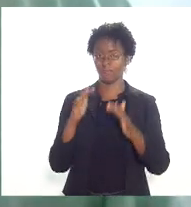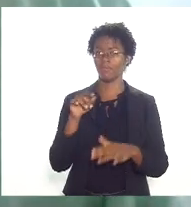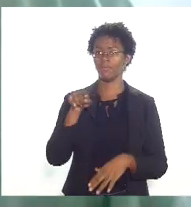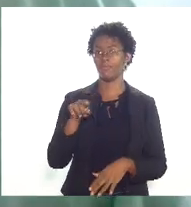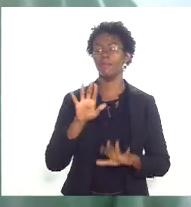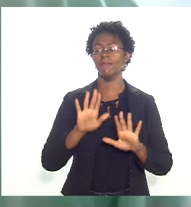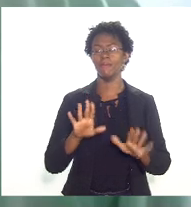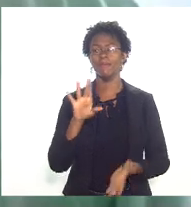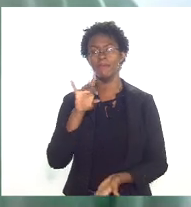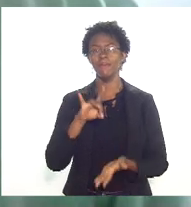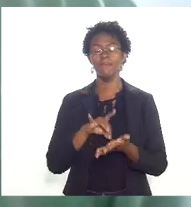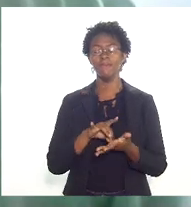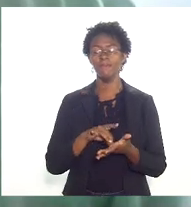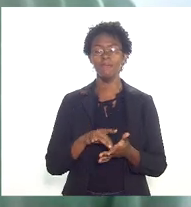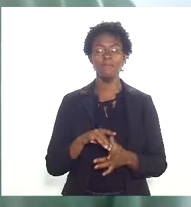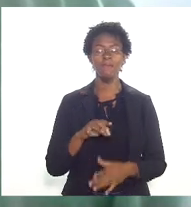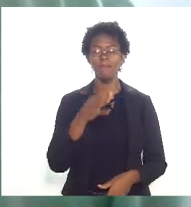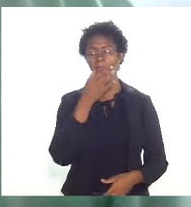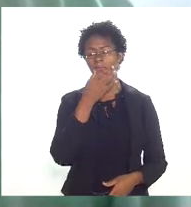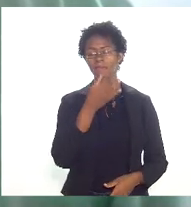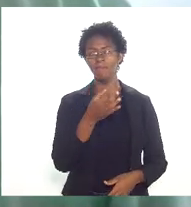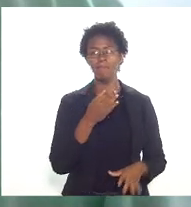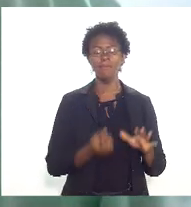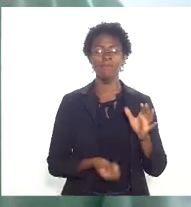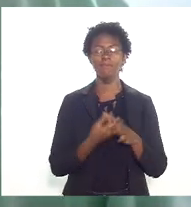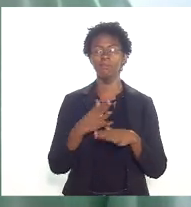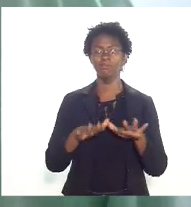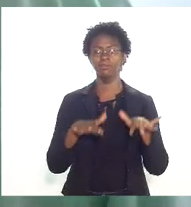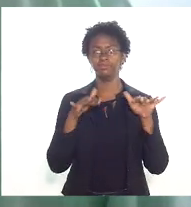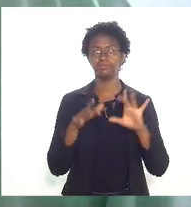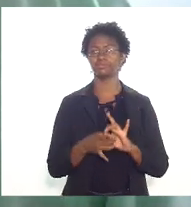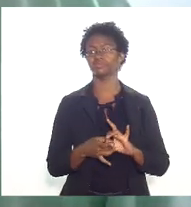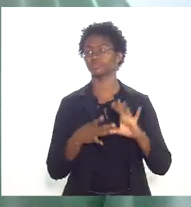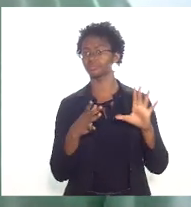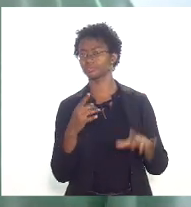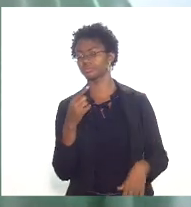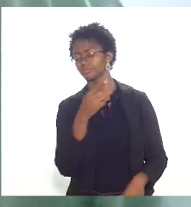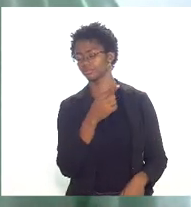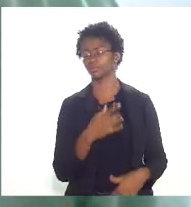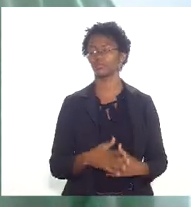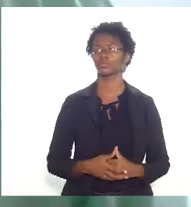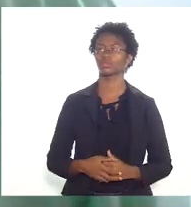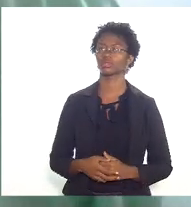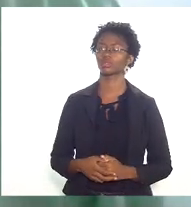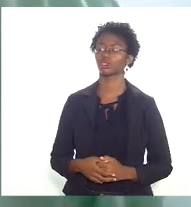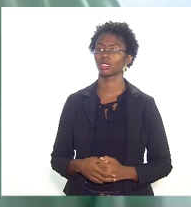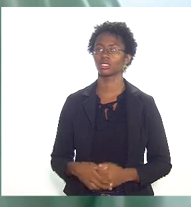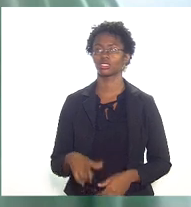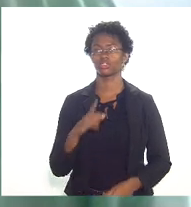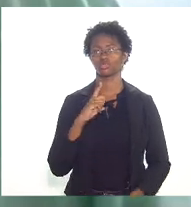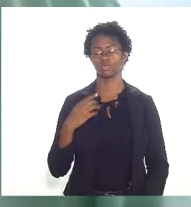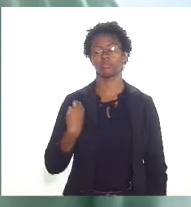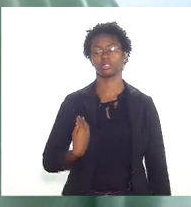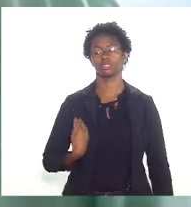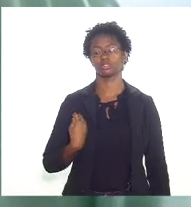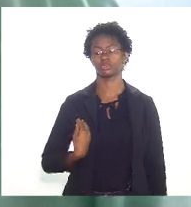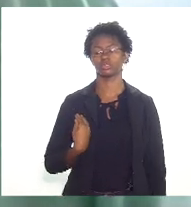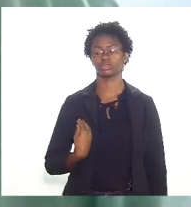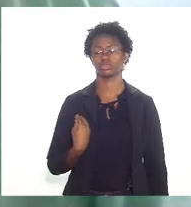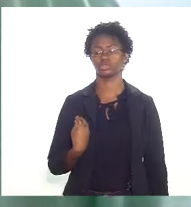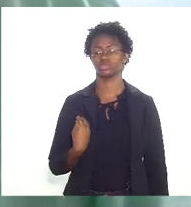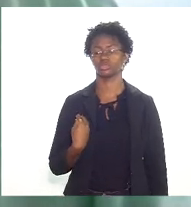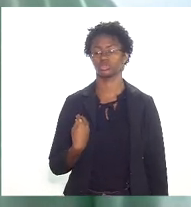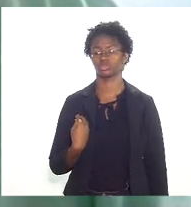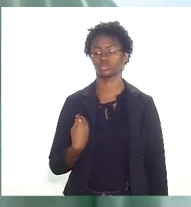essa sugestão surgiu de uma audiência pública aonde estava presente estavam